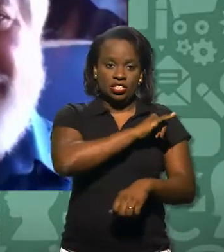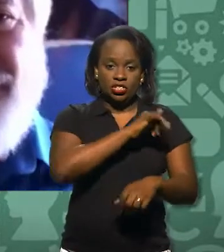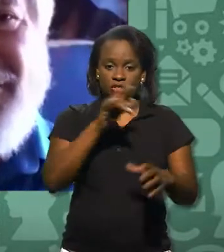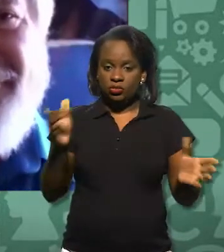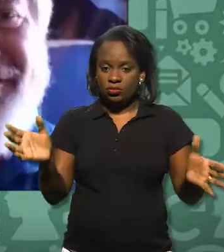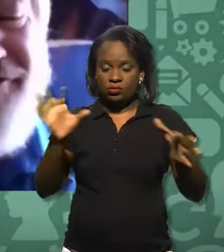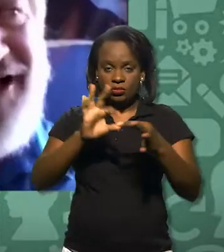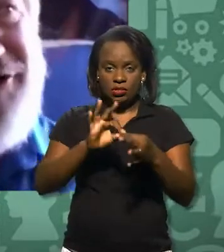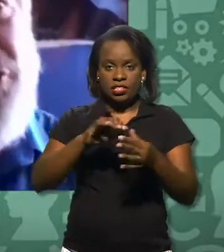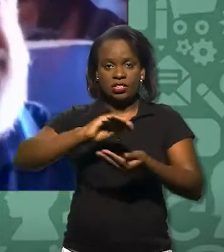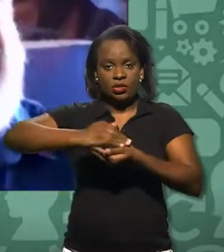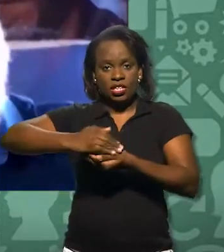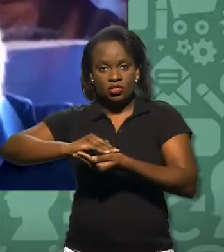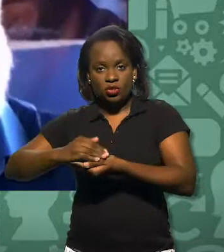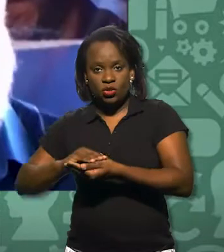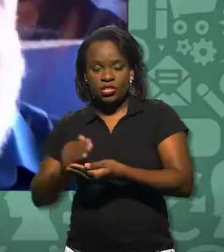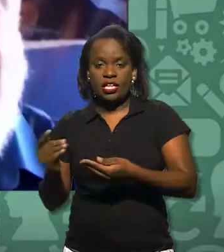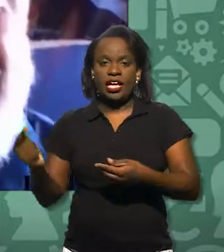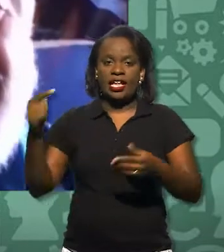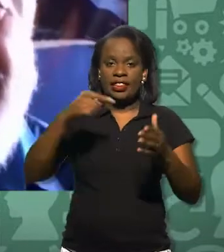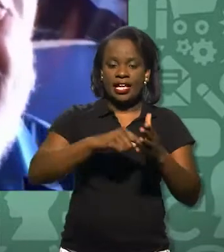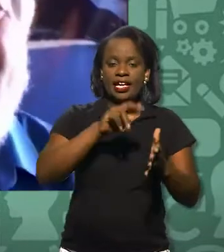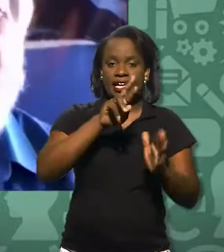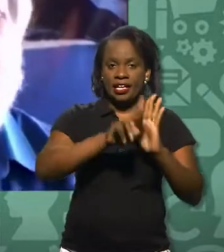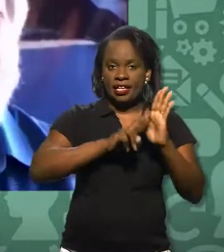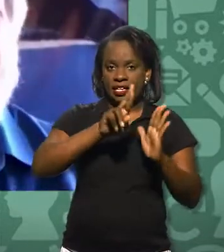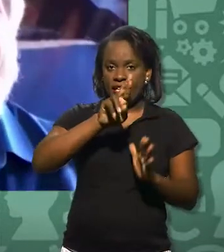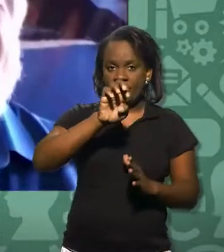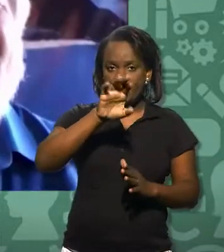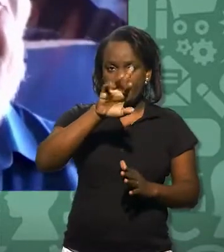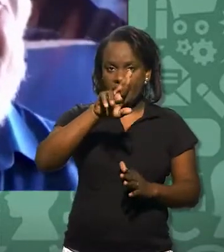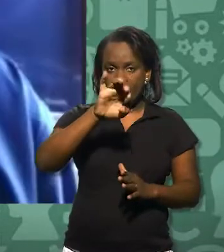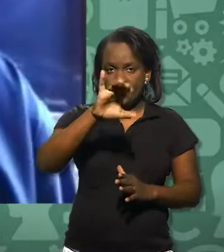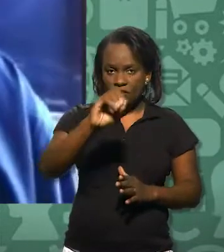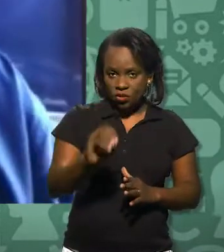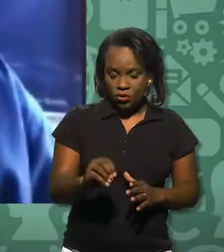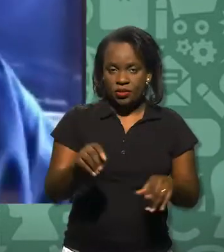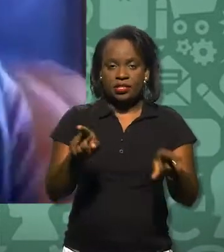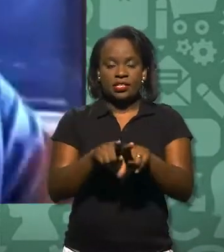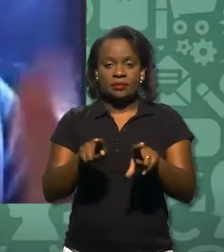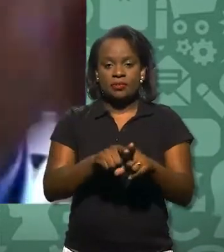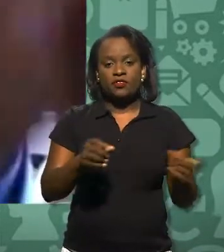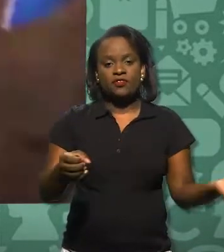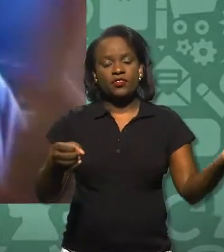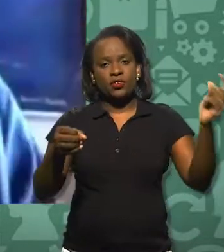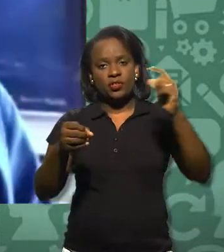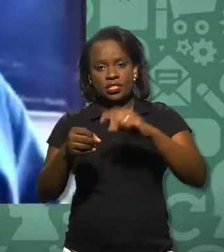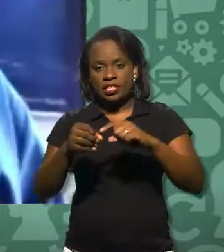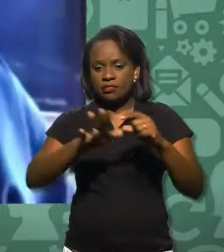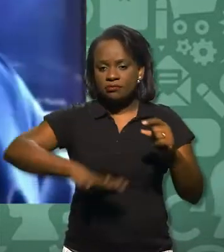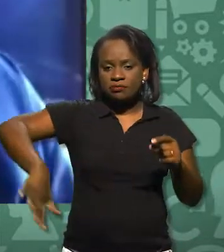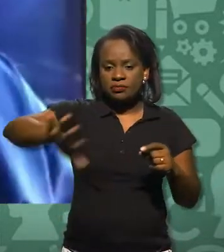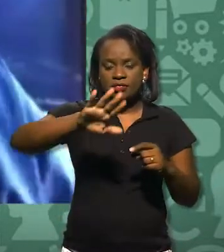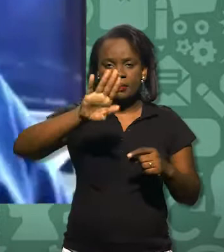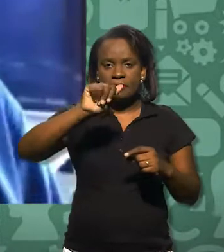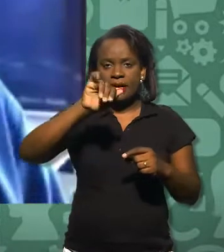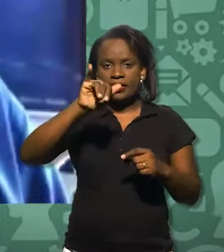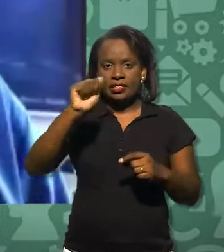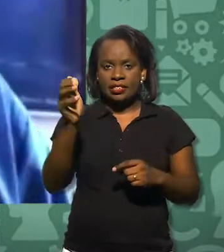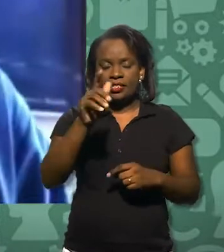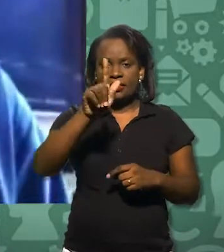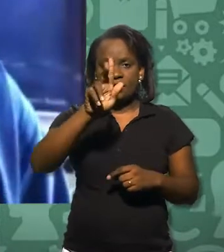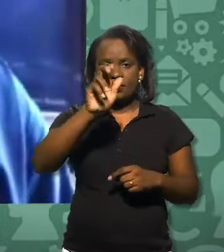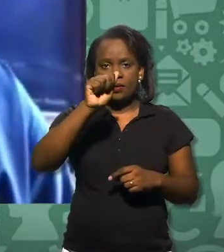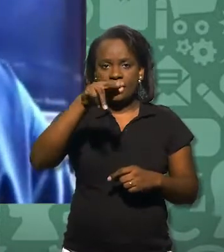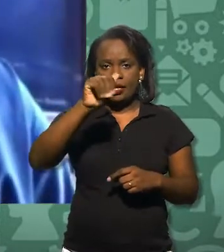dizer, juntando o Rio das Ostras até Recreio dos Bandeirantes, e depois voltei e fiz a Baía da Guanabara, que ainda